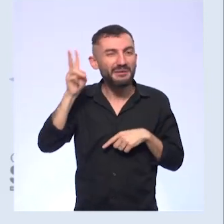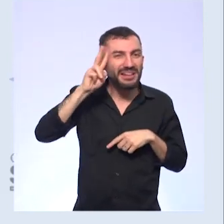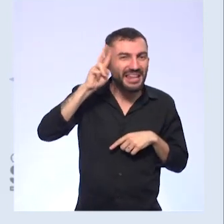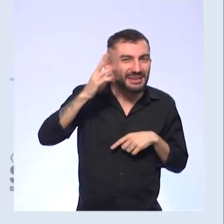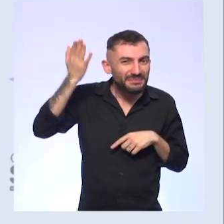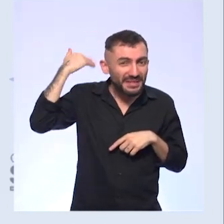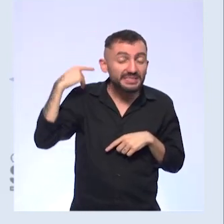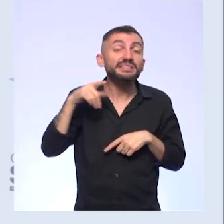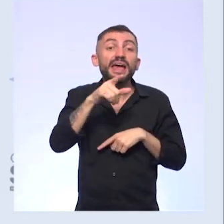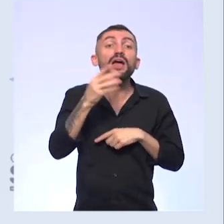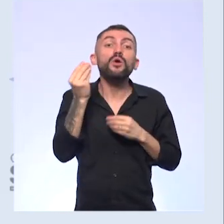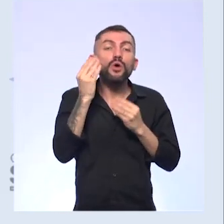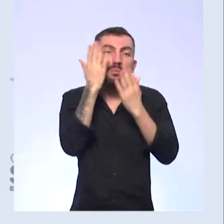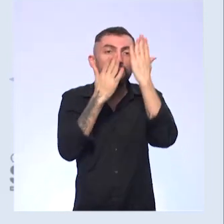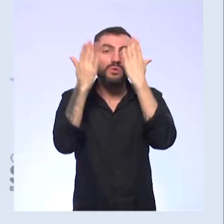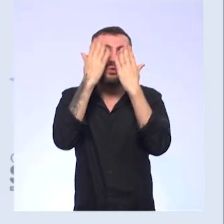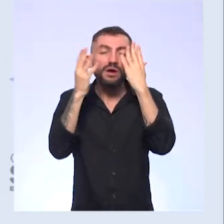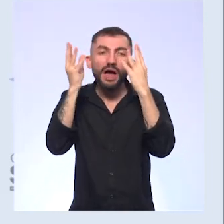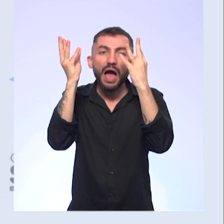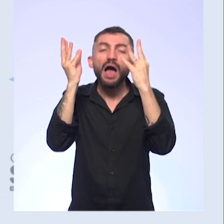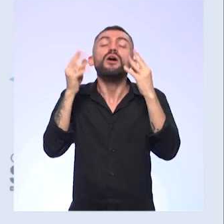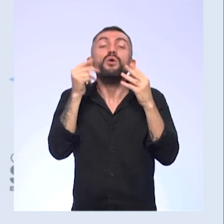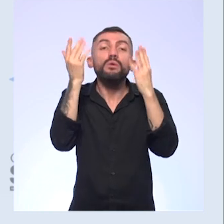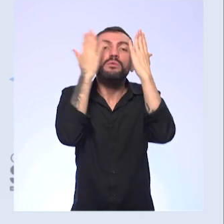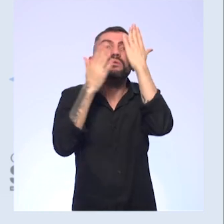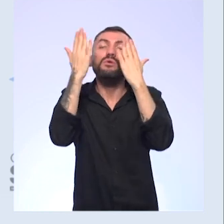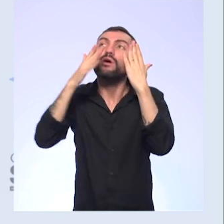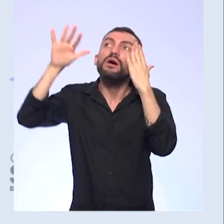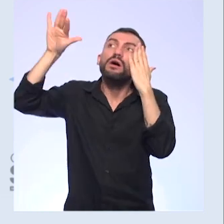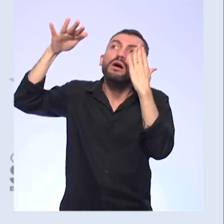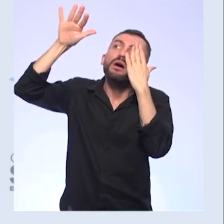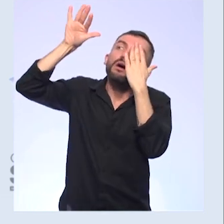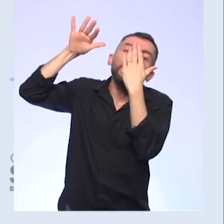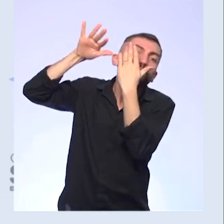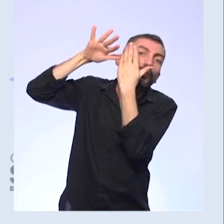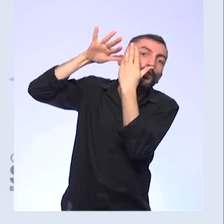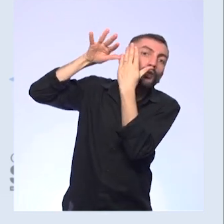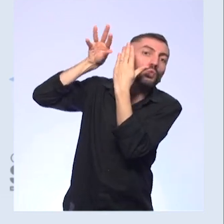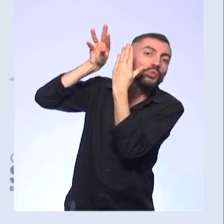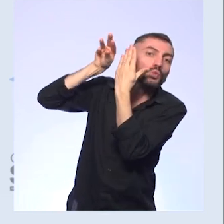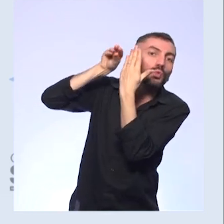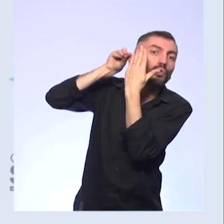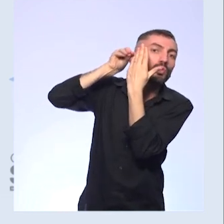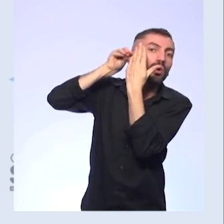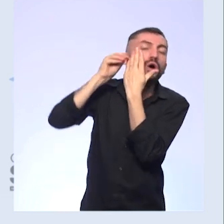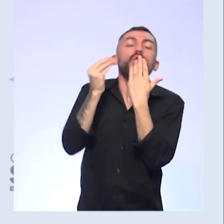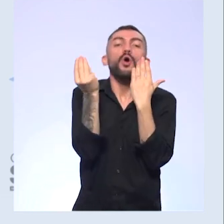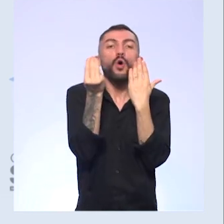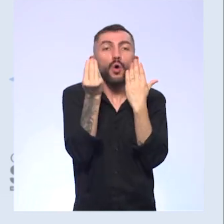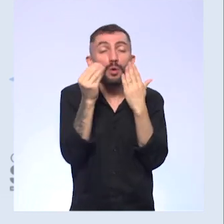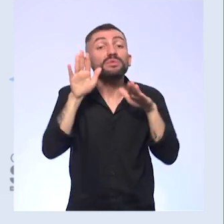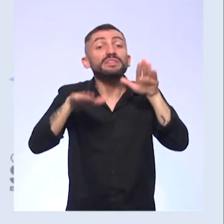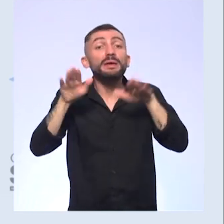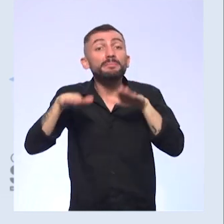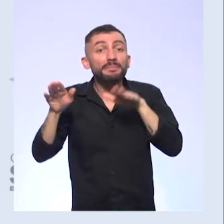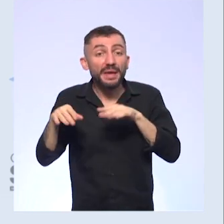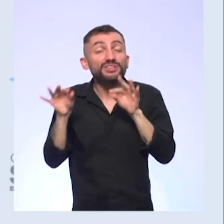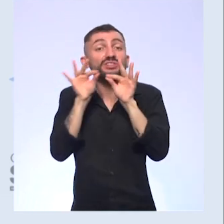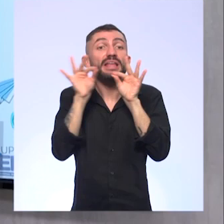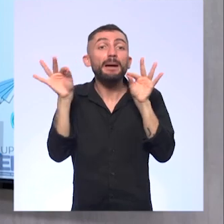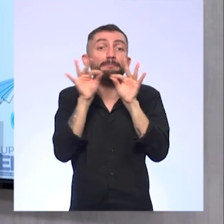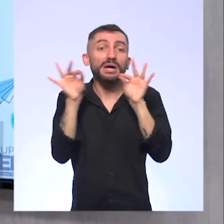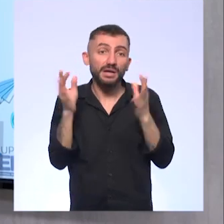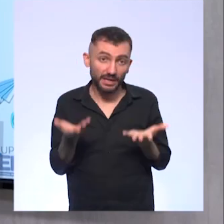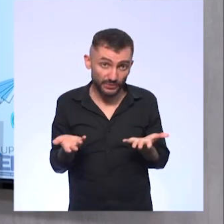é o gráfico da absorbância em função do comprimento de Honra e nós sabemos que o comprimento de onda